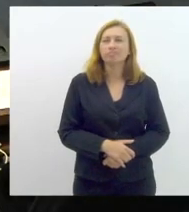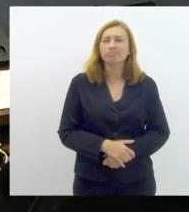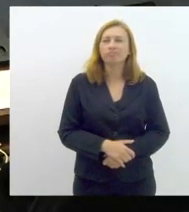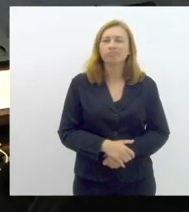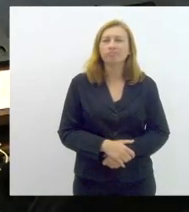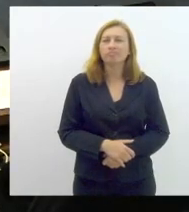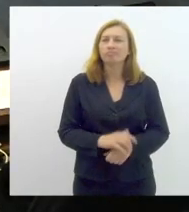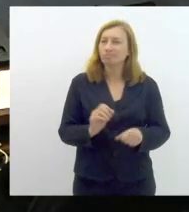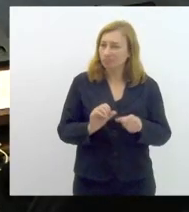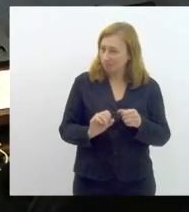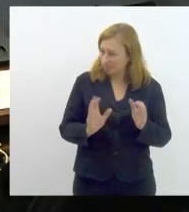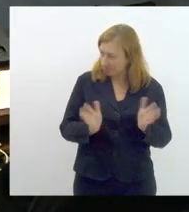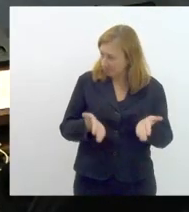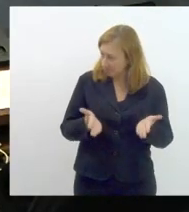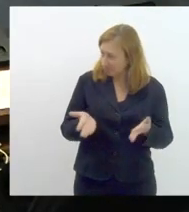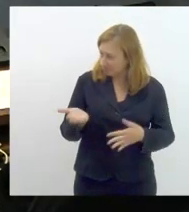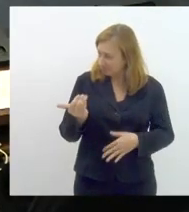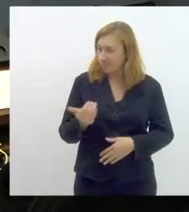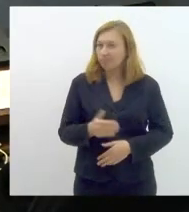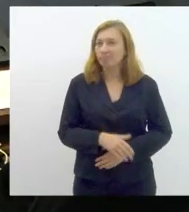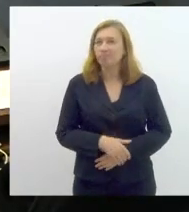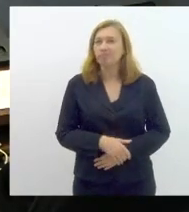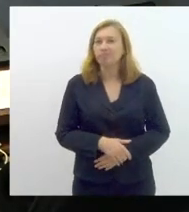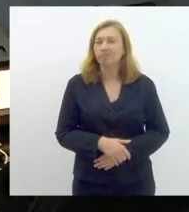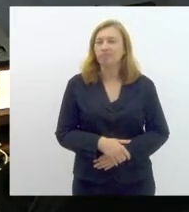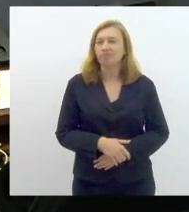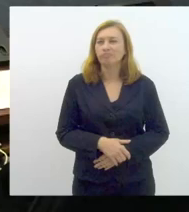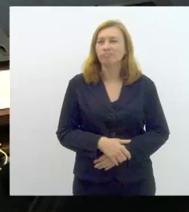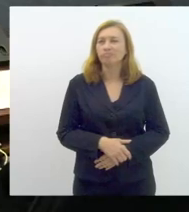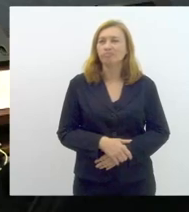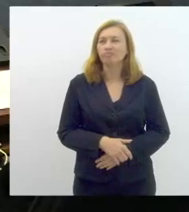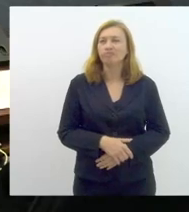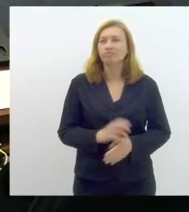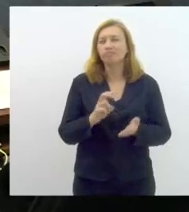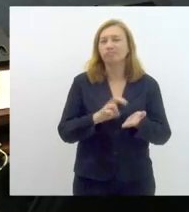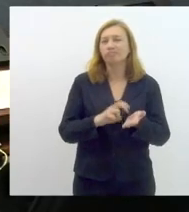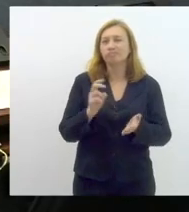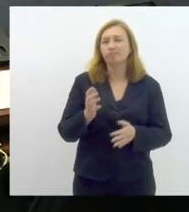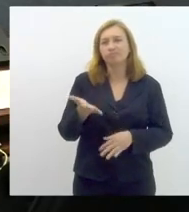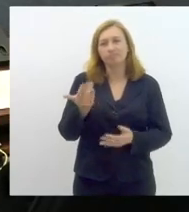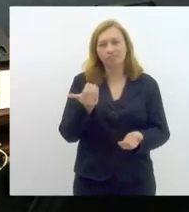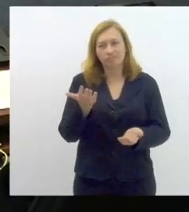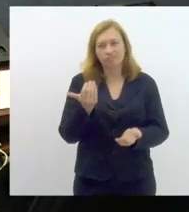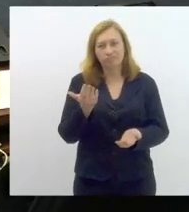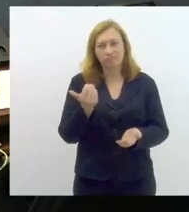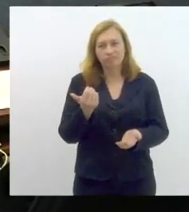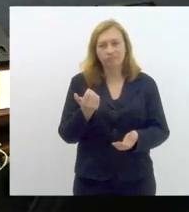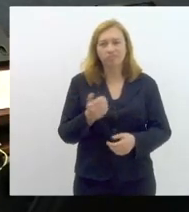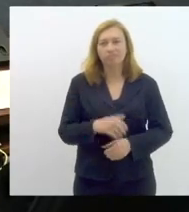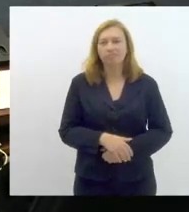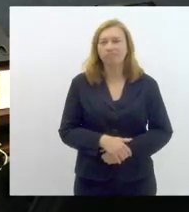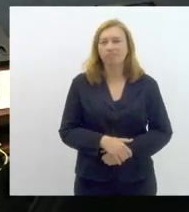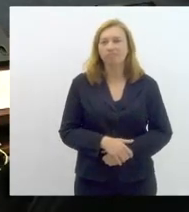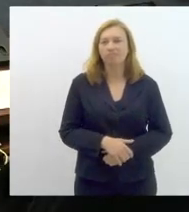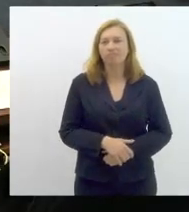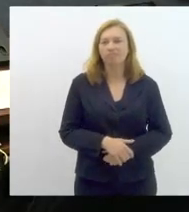isso agora? Por favor, os que tocaram de manhã, vem para cá, pega o instrumento que você